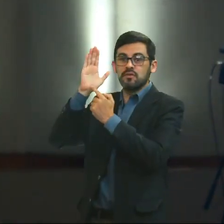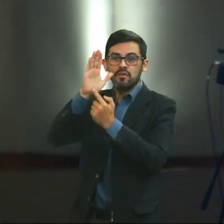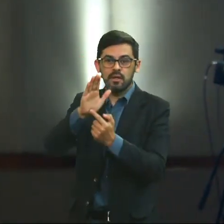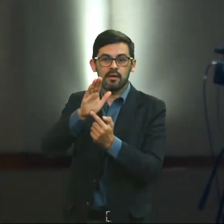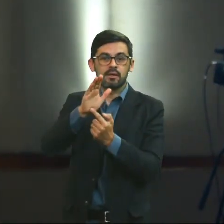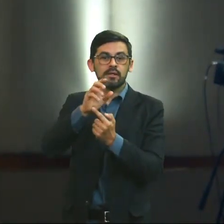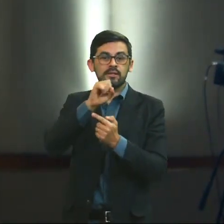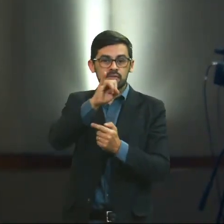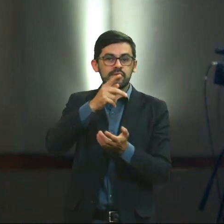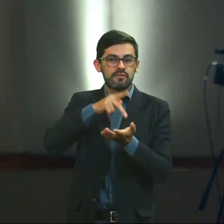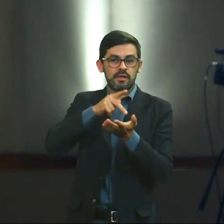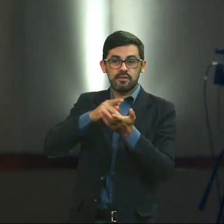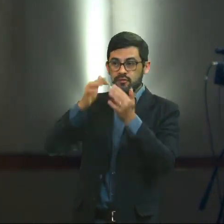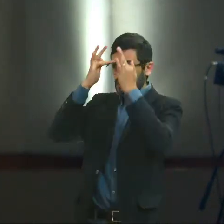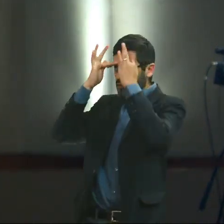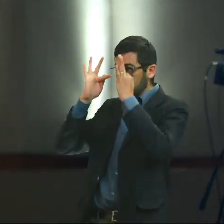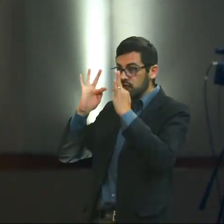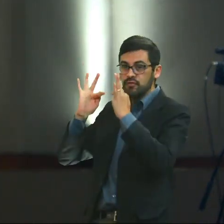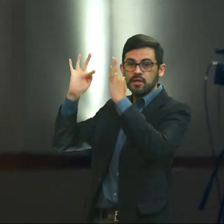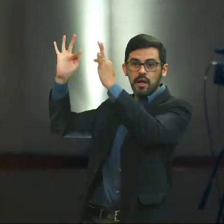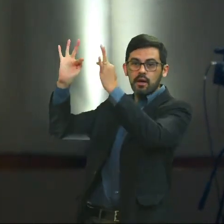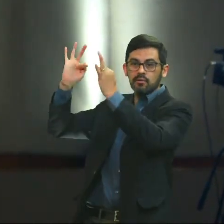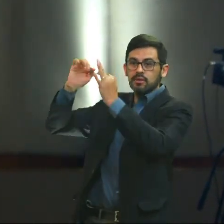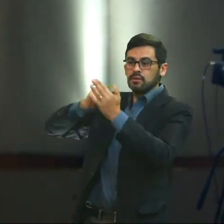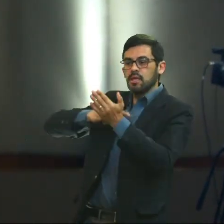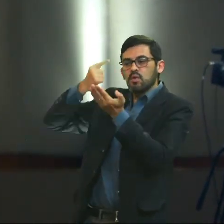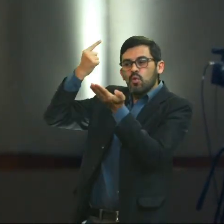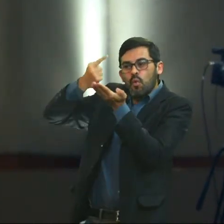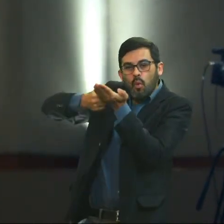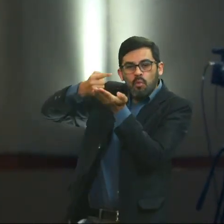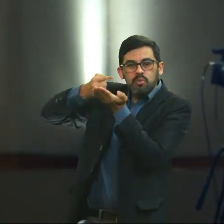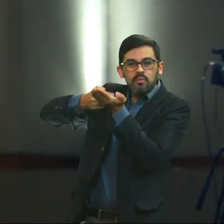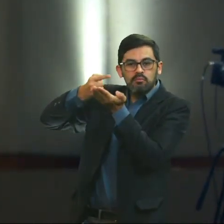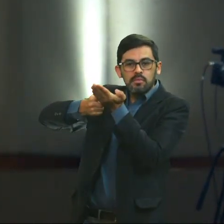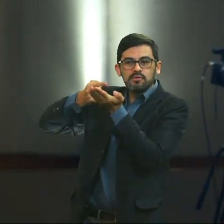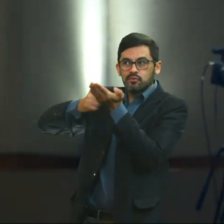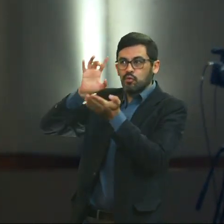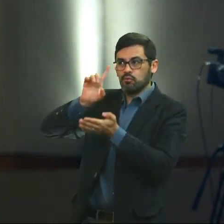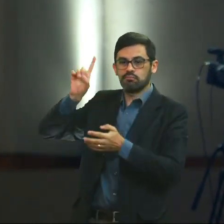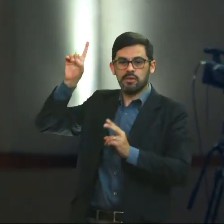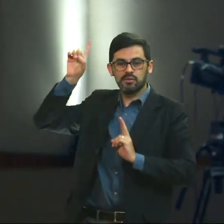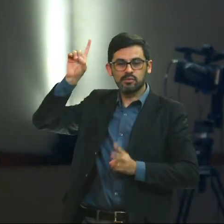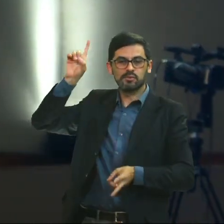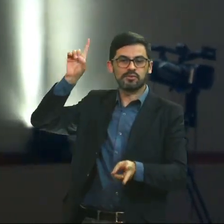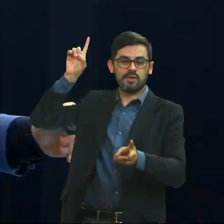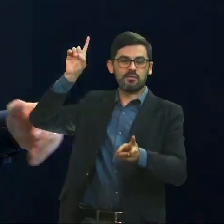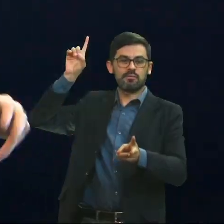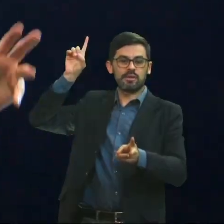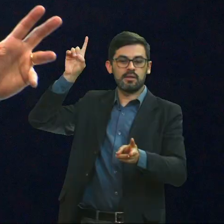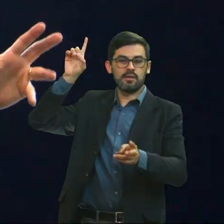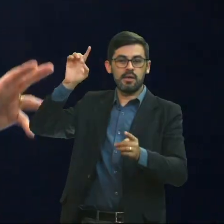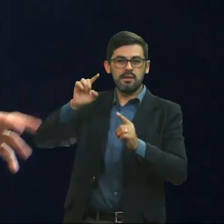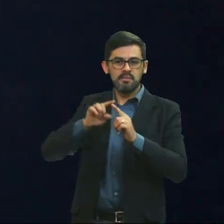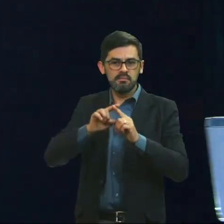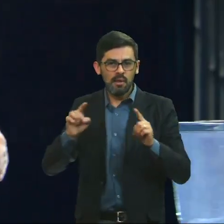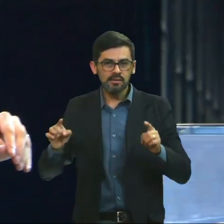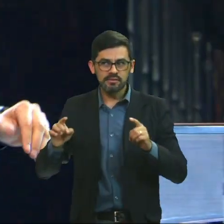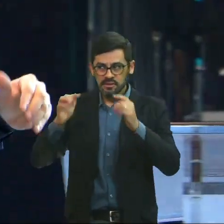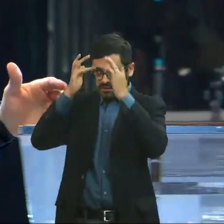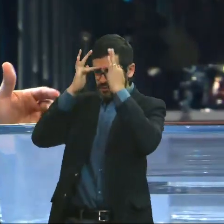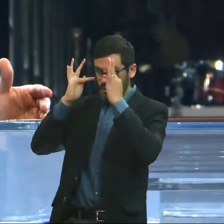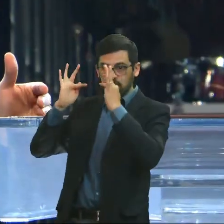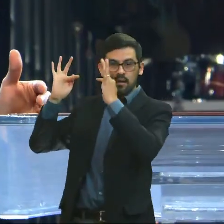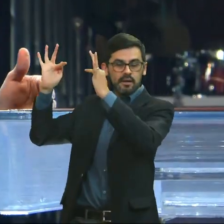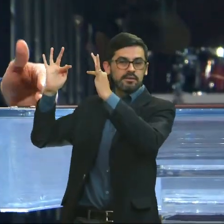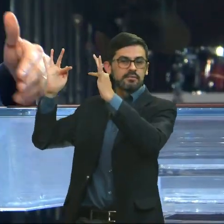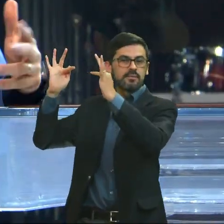for confiável, se você for leal. É isso que a Bíblia está ensinando. Agora, essa lealdade, ela precisa